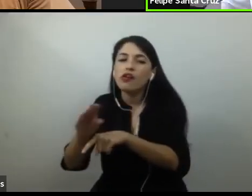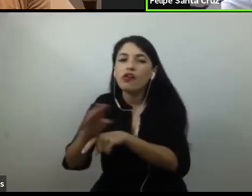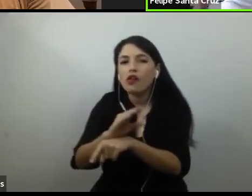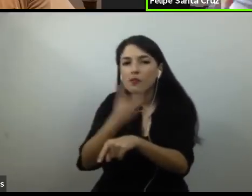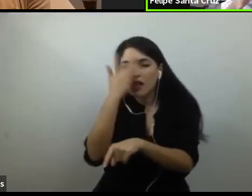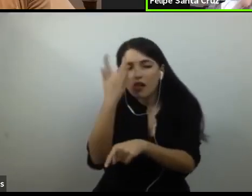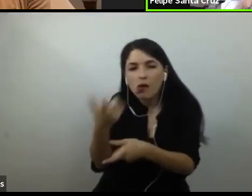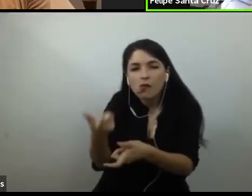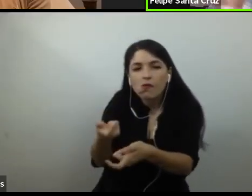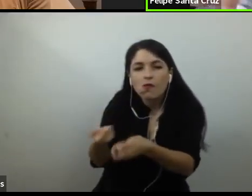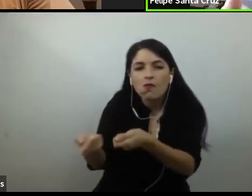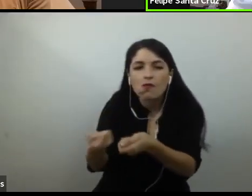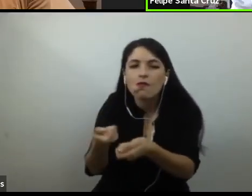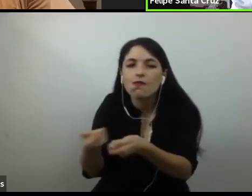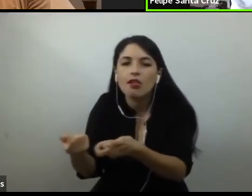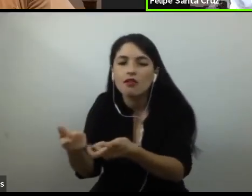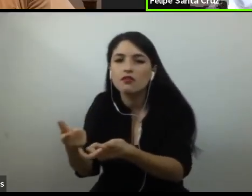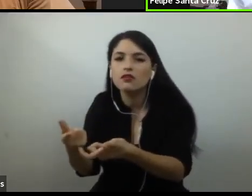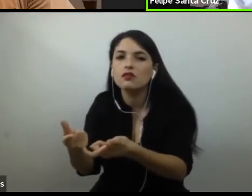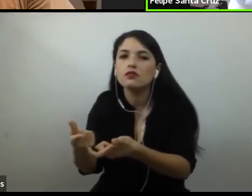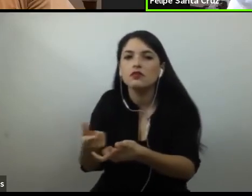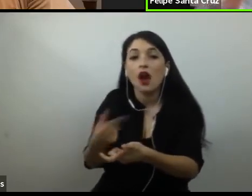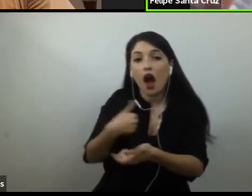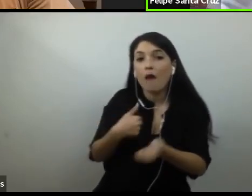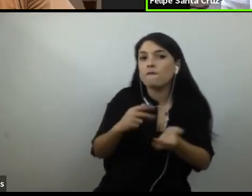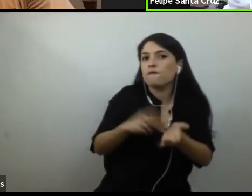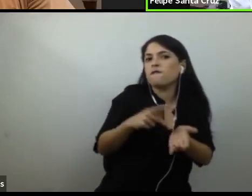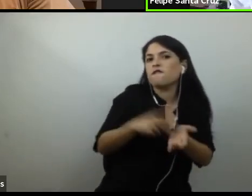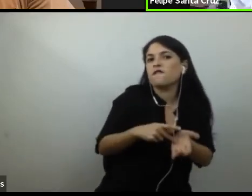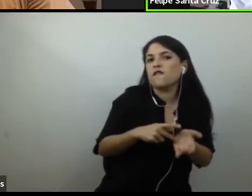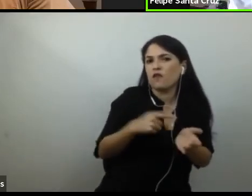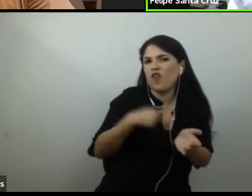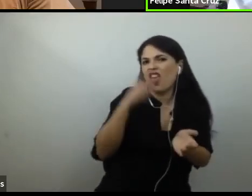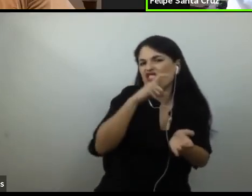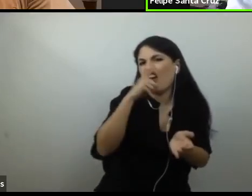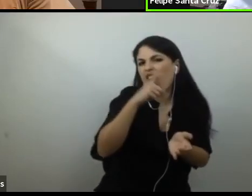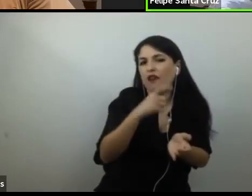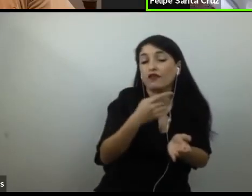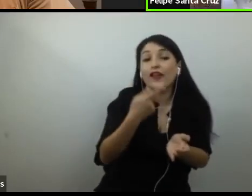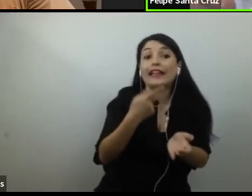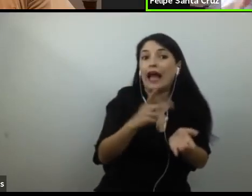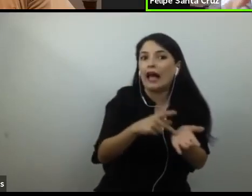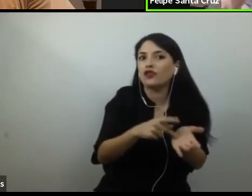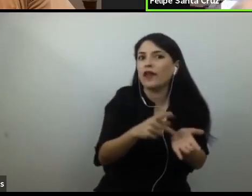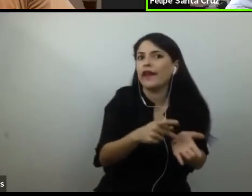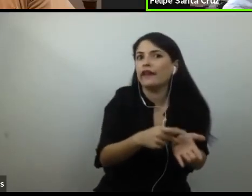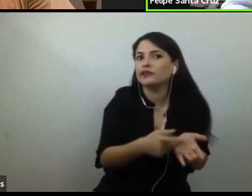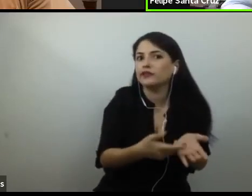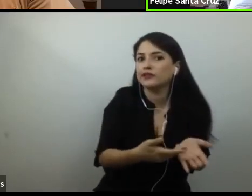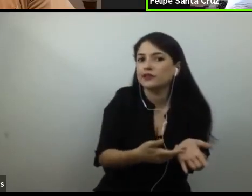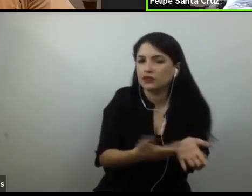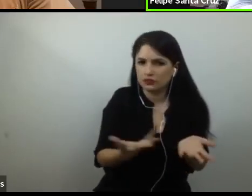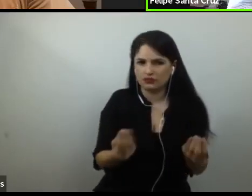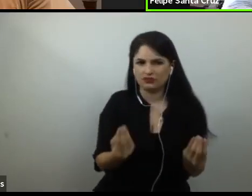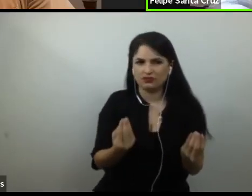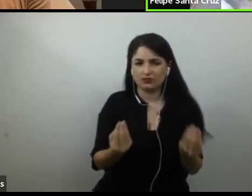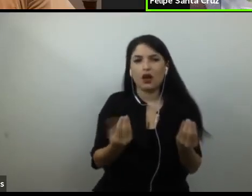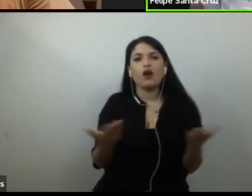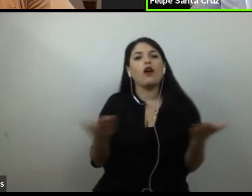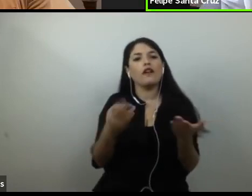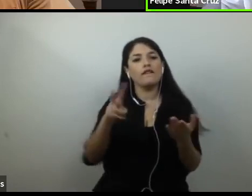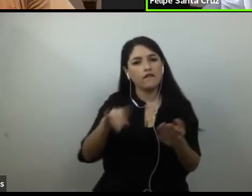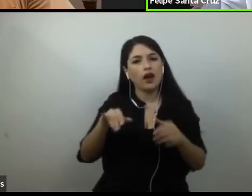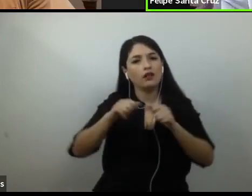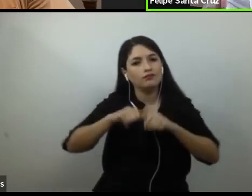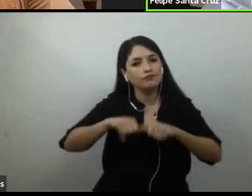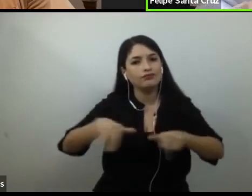falta de formação, que aqueles fatos eram verdadeiros, numa máquina milionária, agora também esse método vai se reproduzindo em